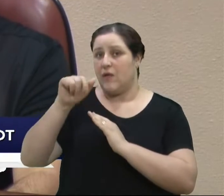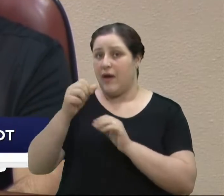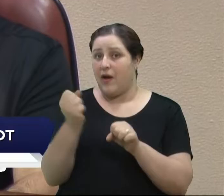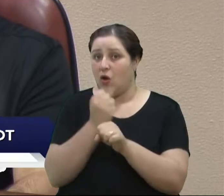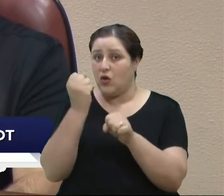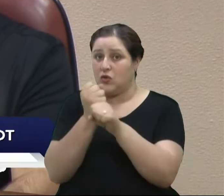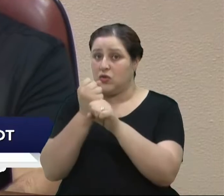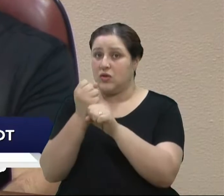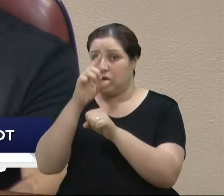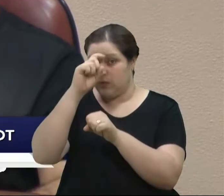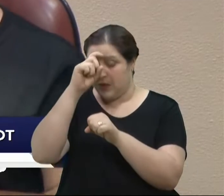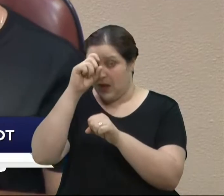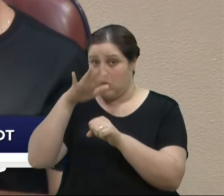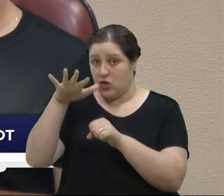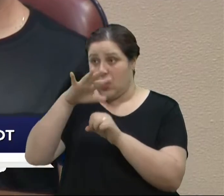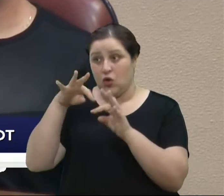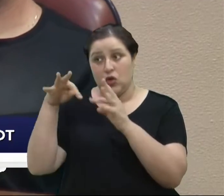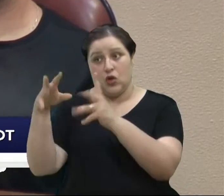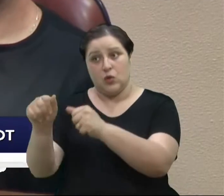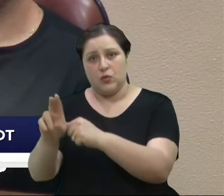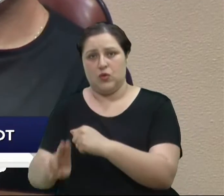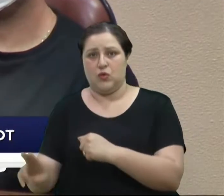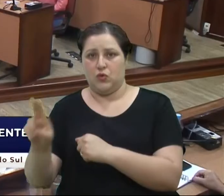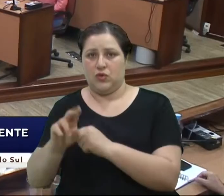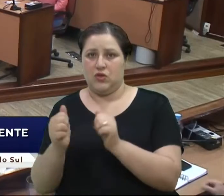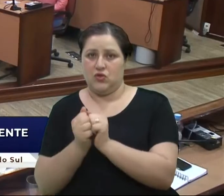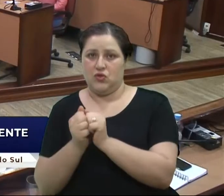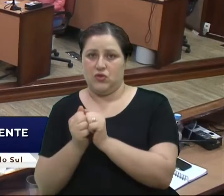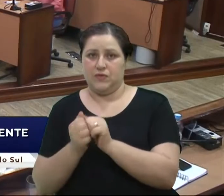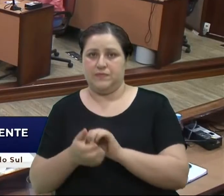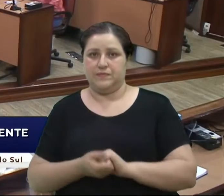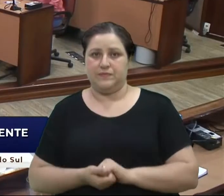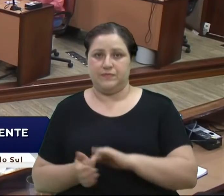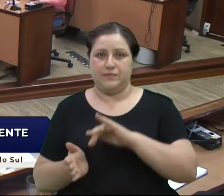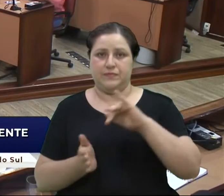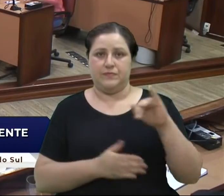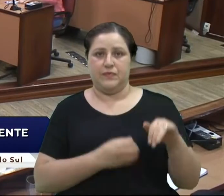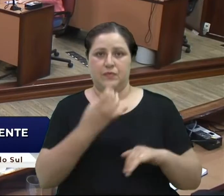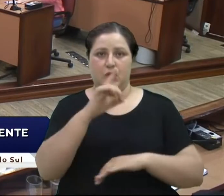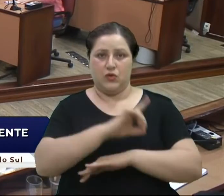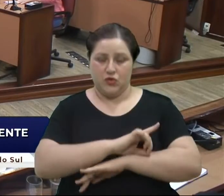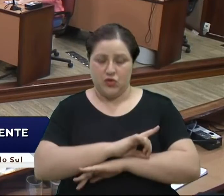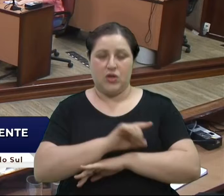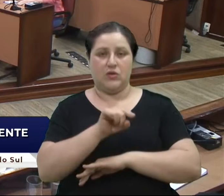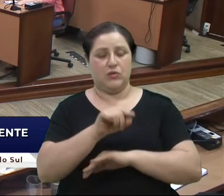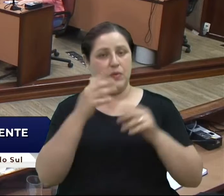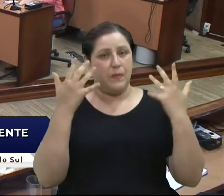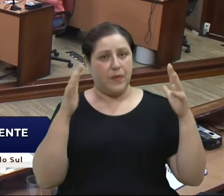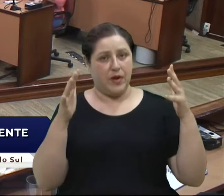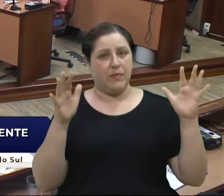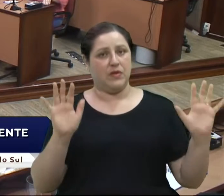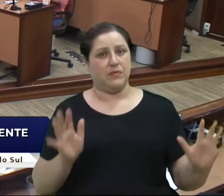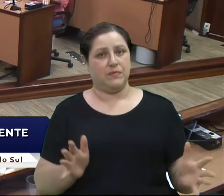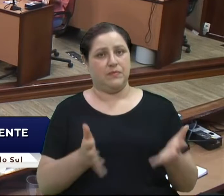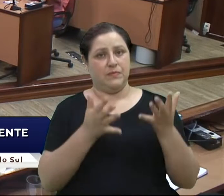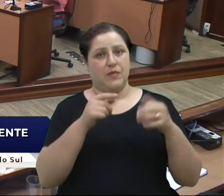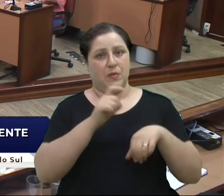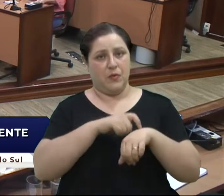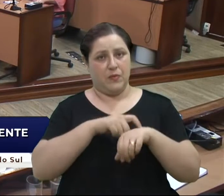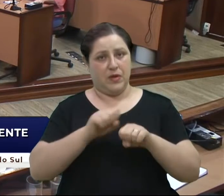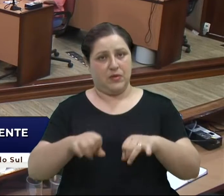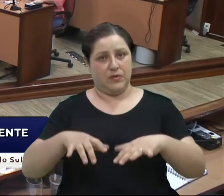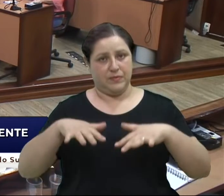Tati. Vereador Rafael, bom dia. Parabéns por promover nessa importante audiência